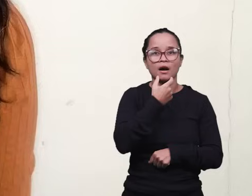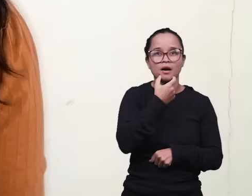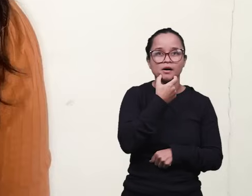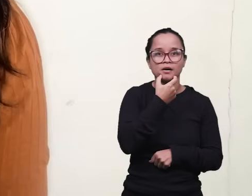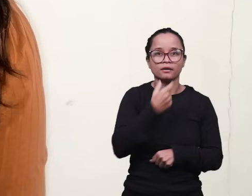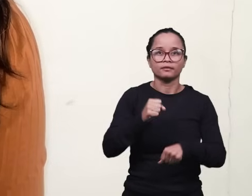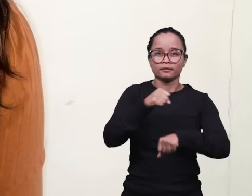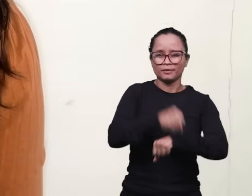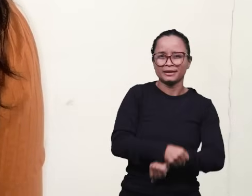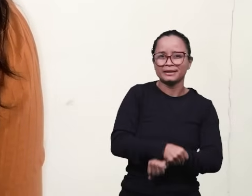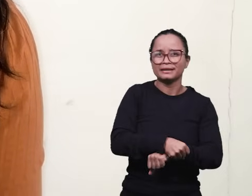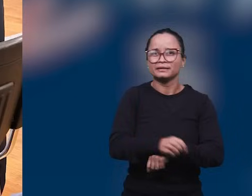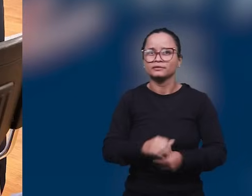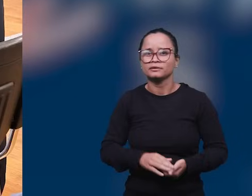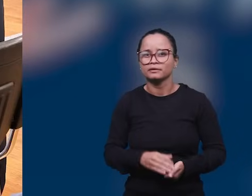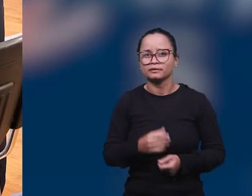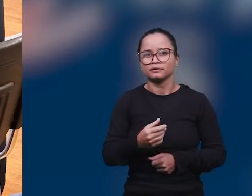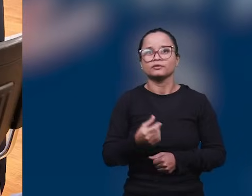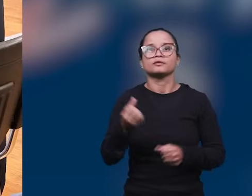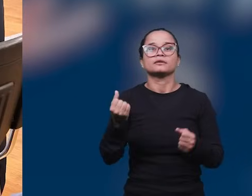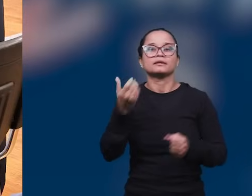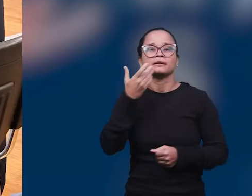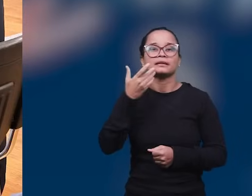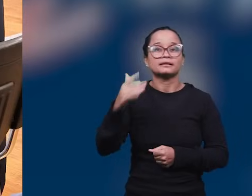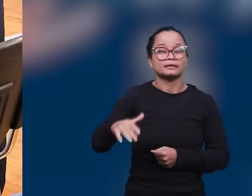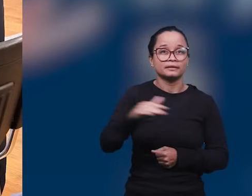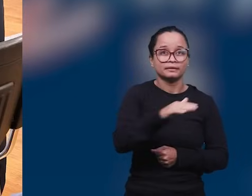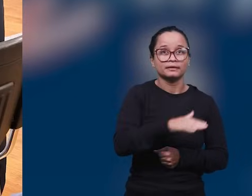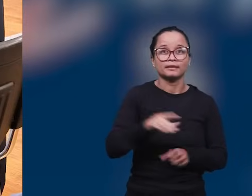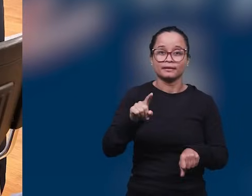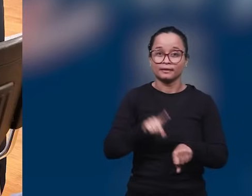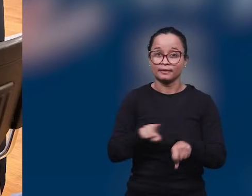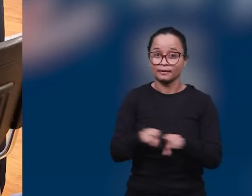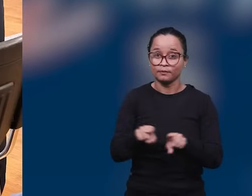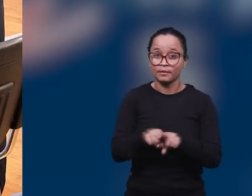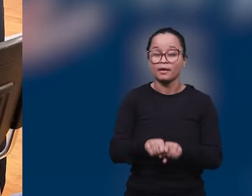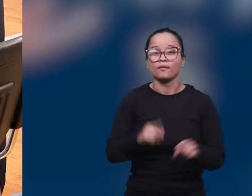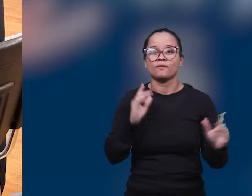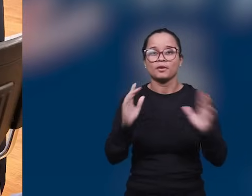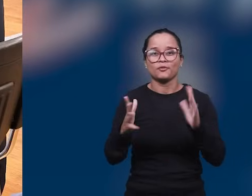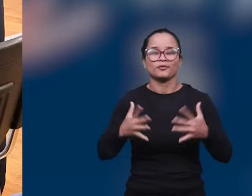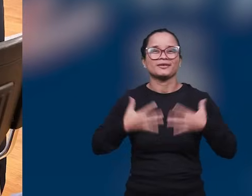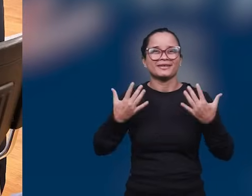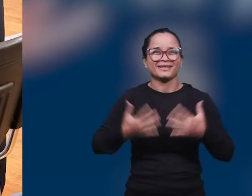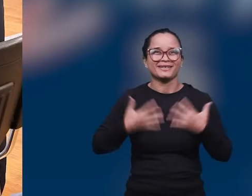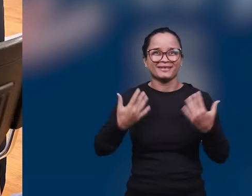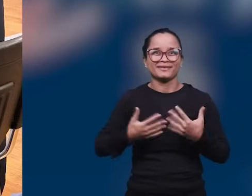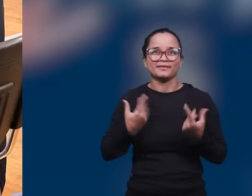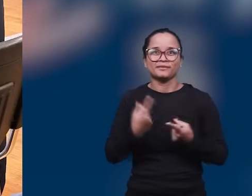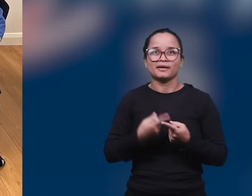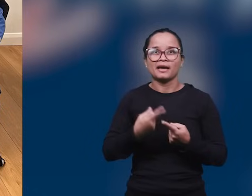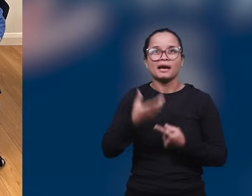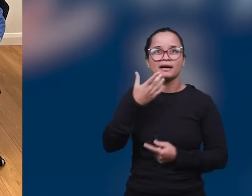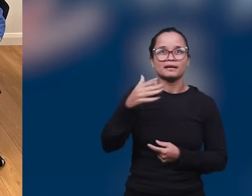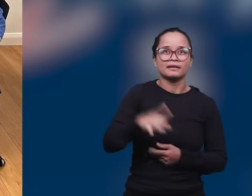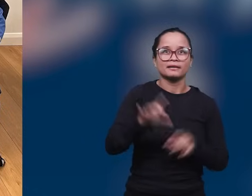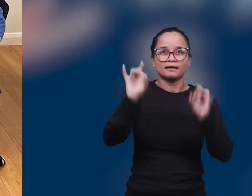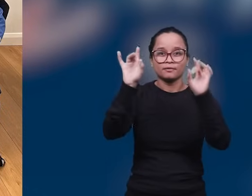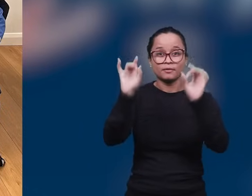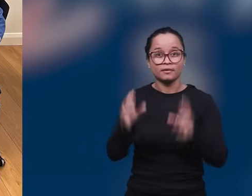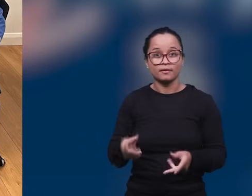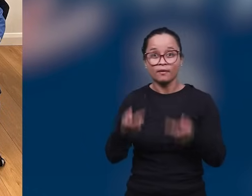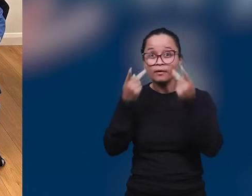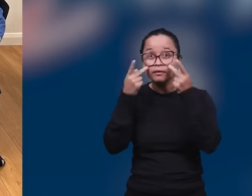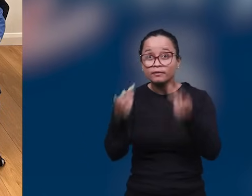Inglaterra, ocorreu o Seminário das Cias na SM de Newcastle, um momento de grande alegria para os irmãos que viram muitas crianças, especialmente